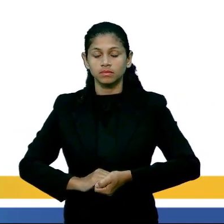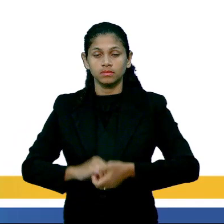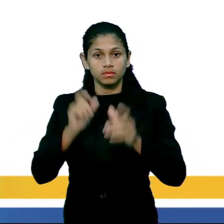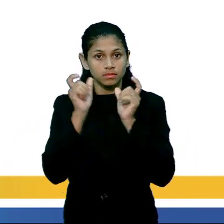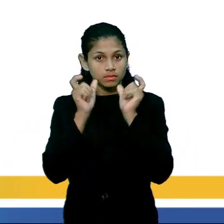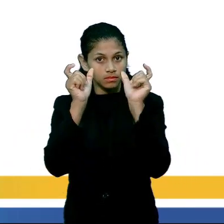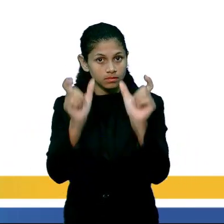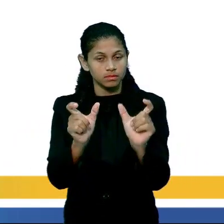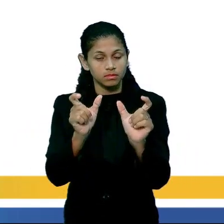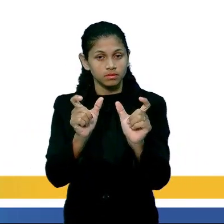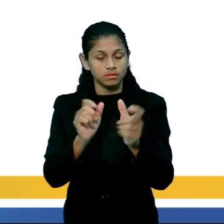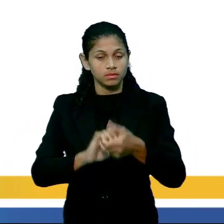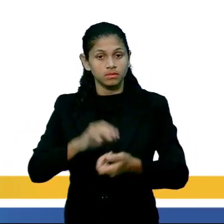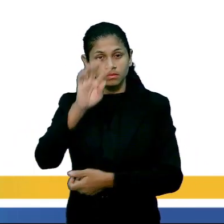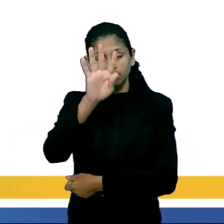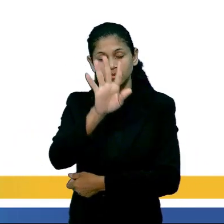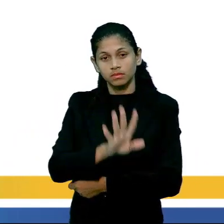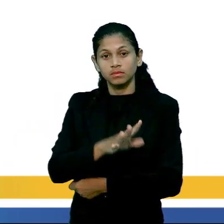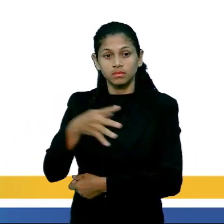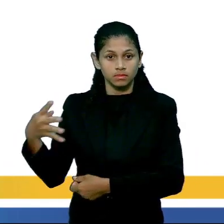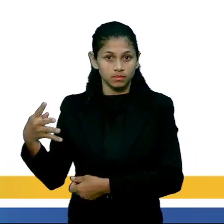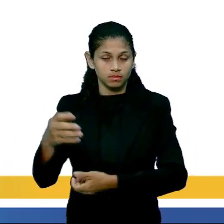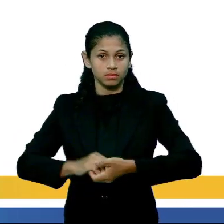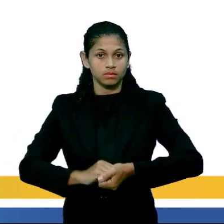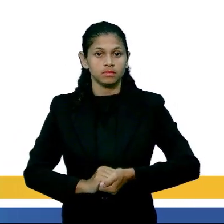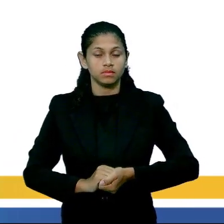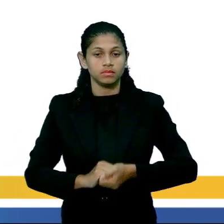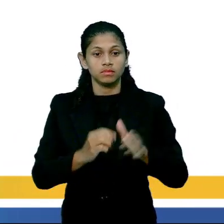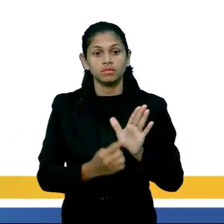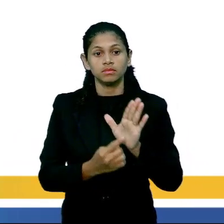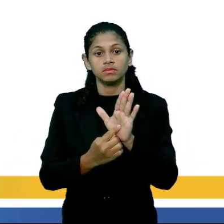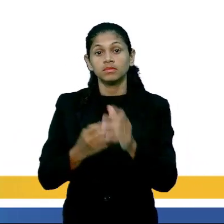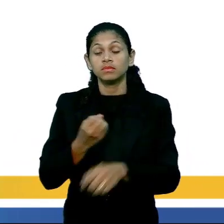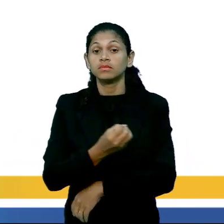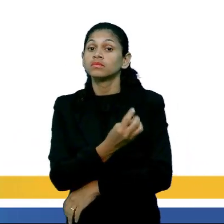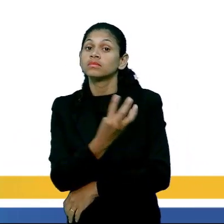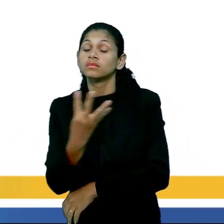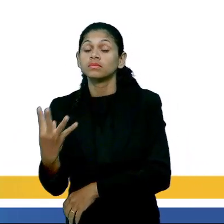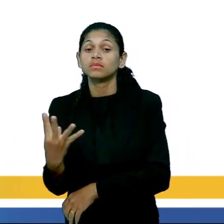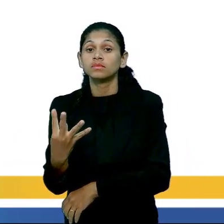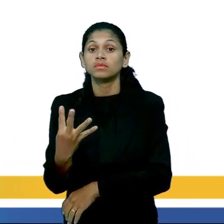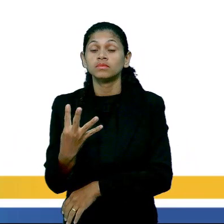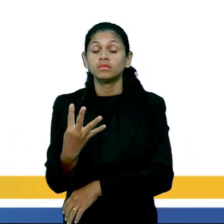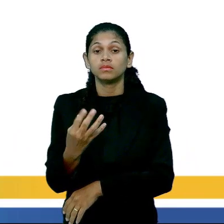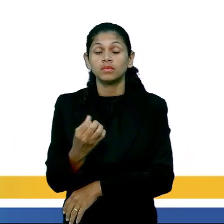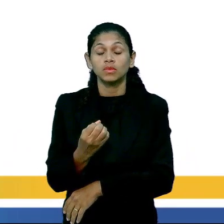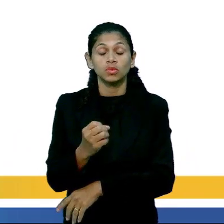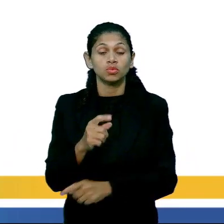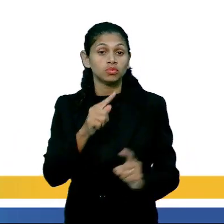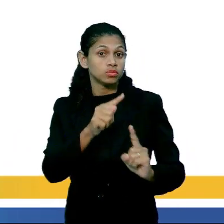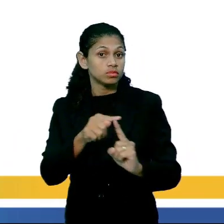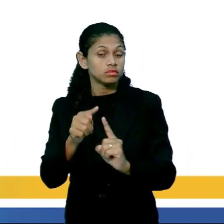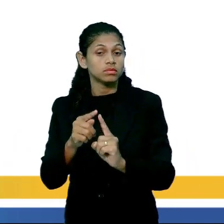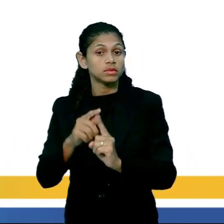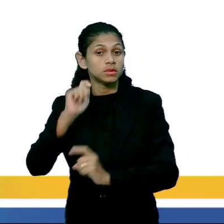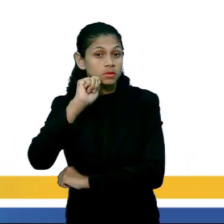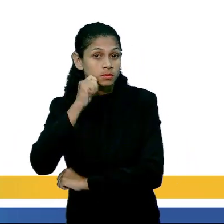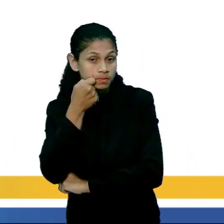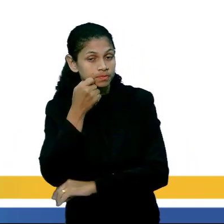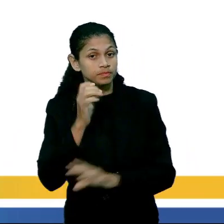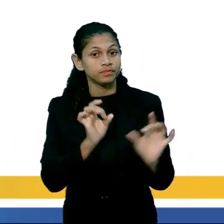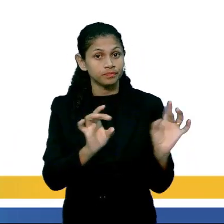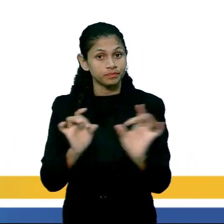então Observe aí o quadro apresenta a quantidade de um tipo de pão vendido em uma semana